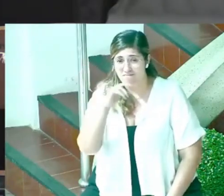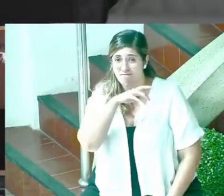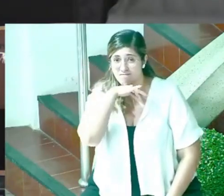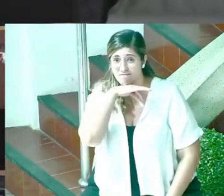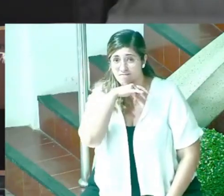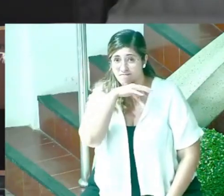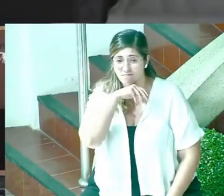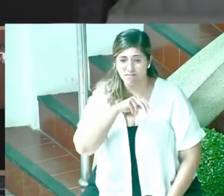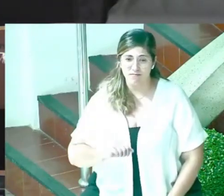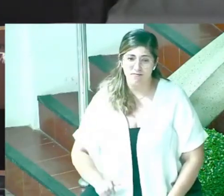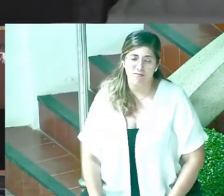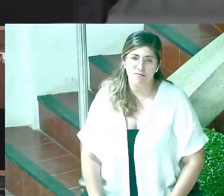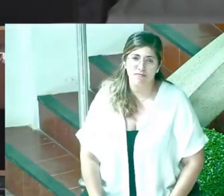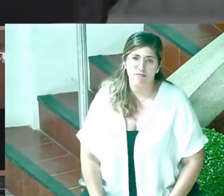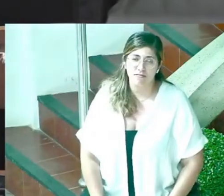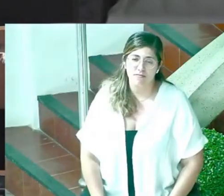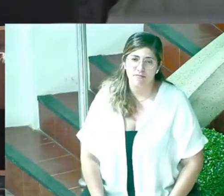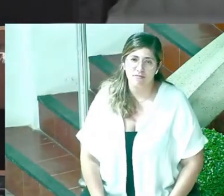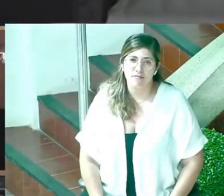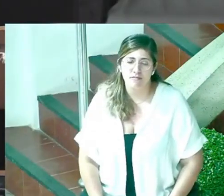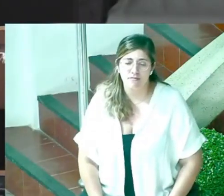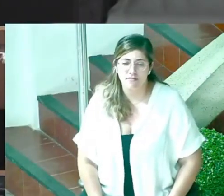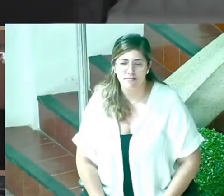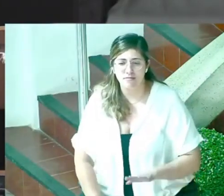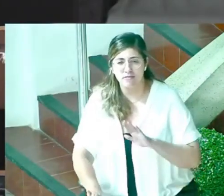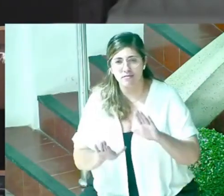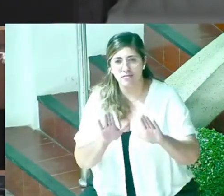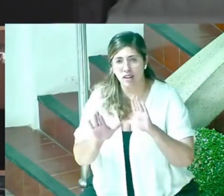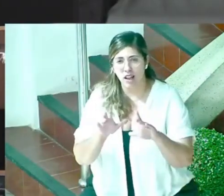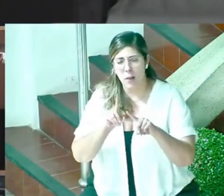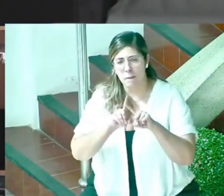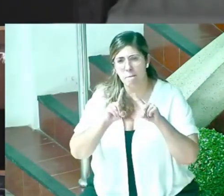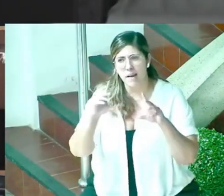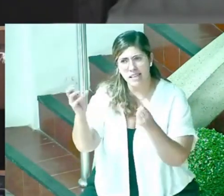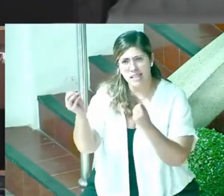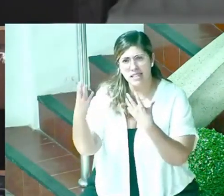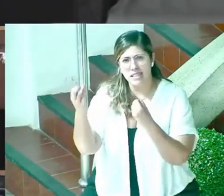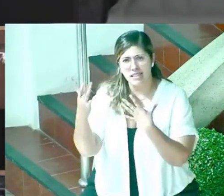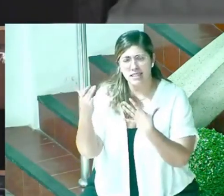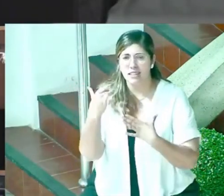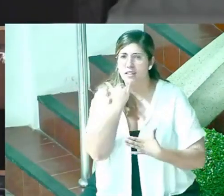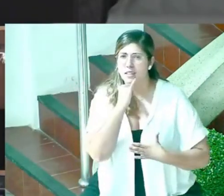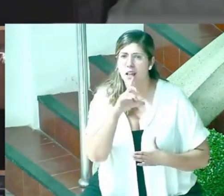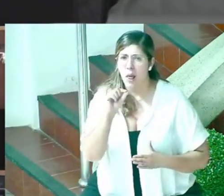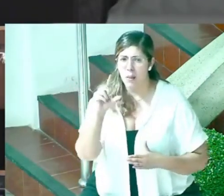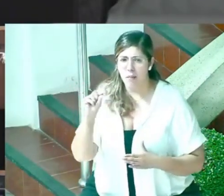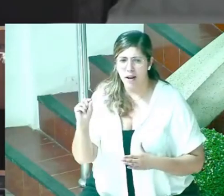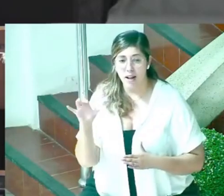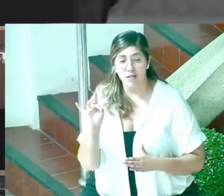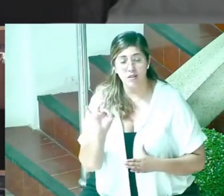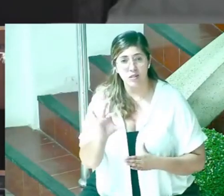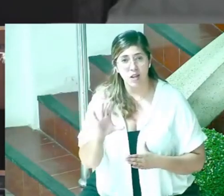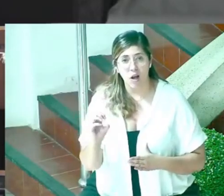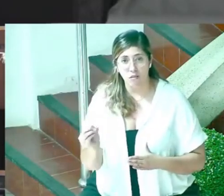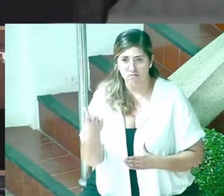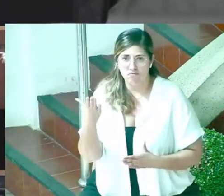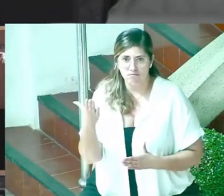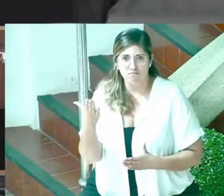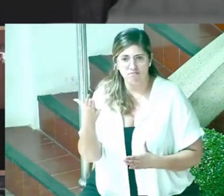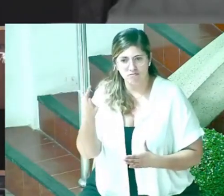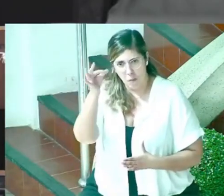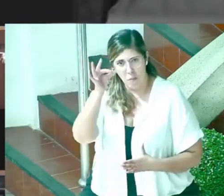da ofensa cometida contra você, e você faz com isso 3 promessas. Quais são elas? A